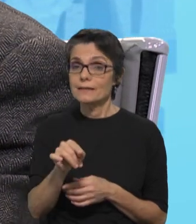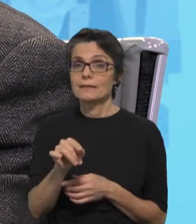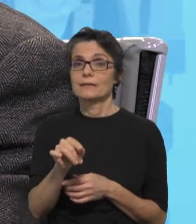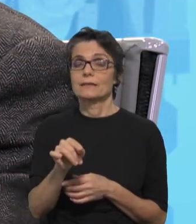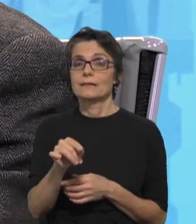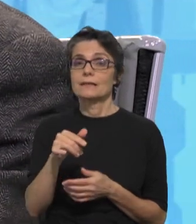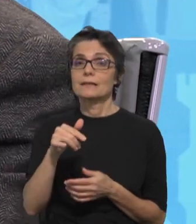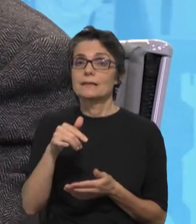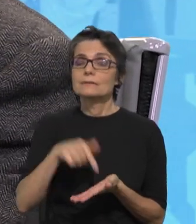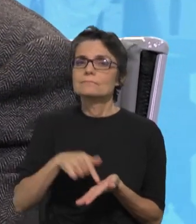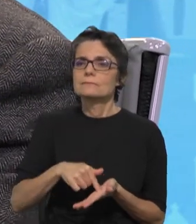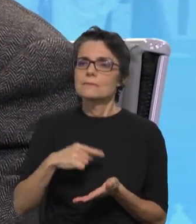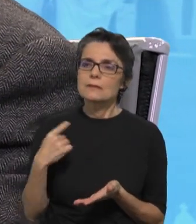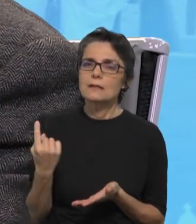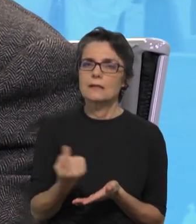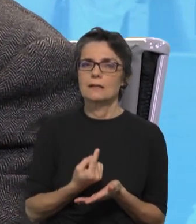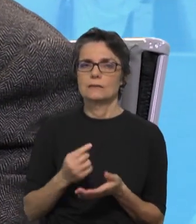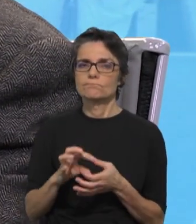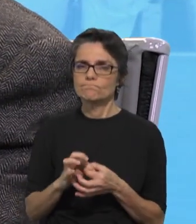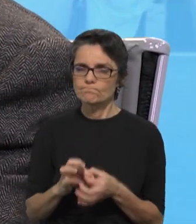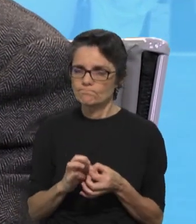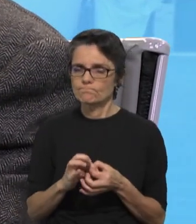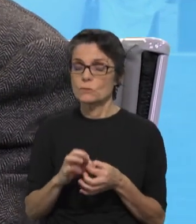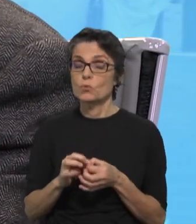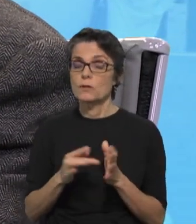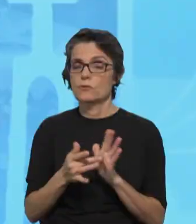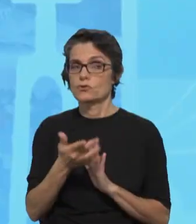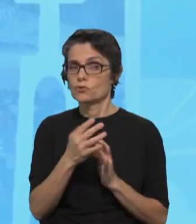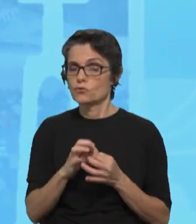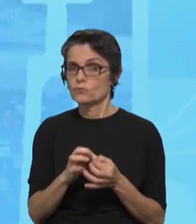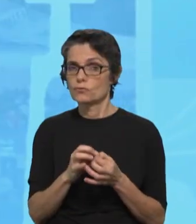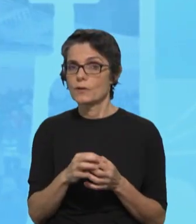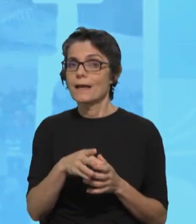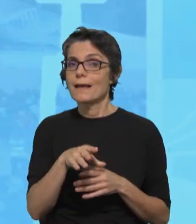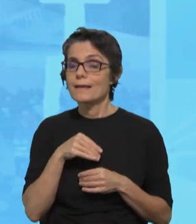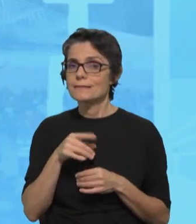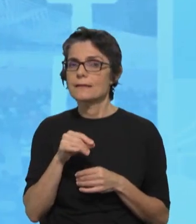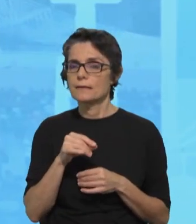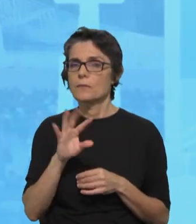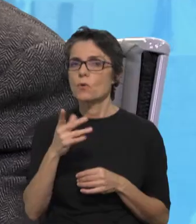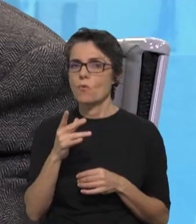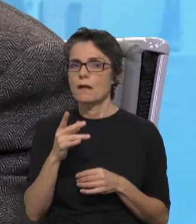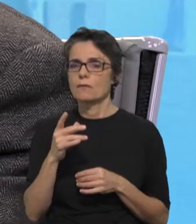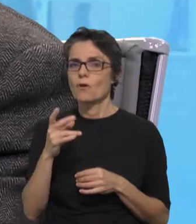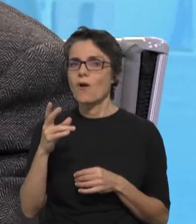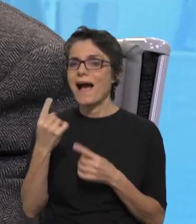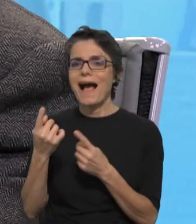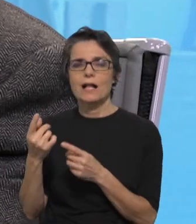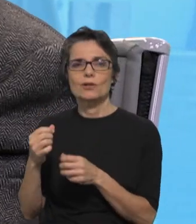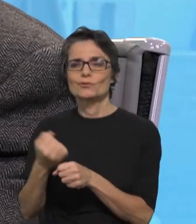exige estarmos unidos a Jesus Cristo, mas também aceitarmos a poda. Porque se não houver